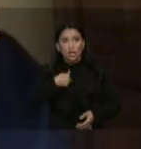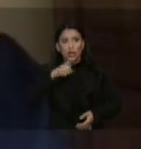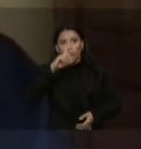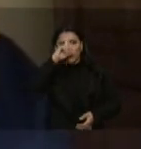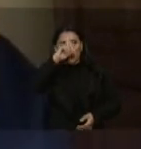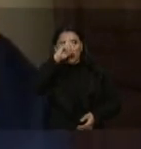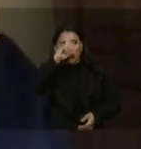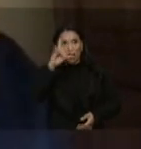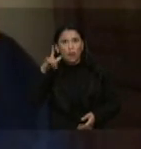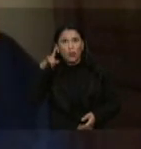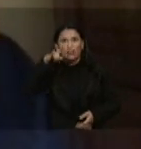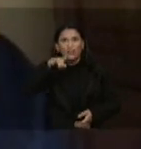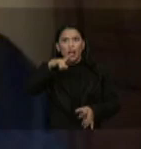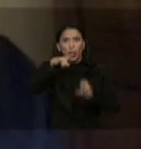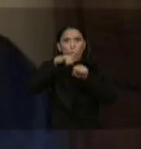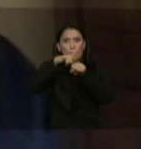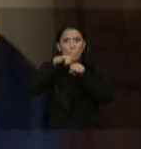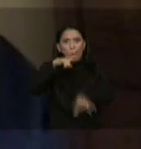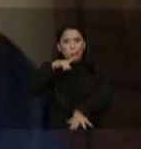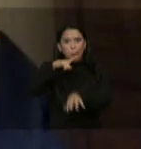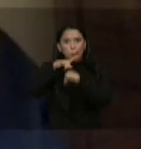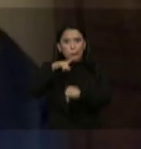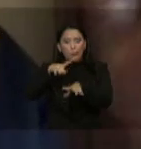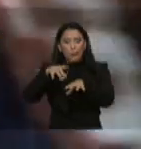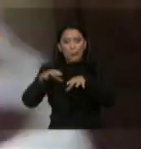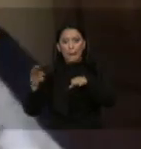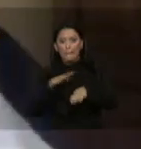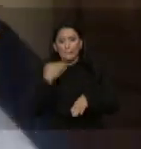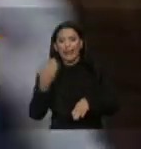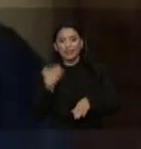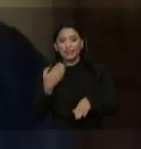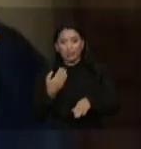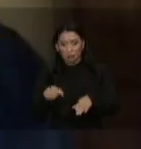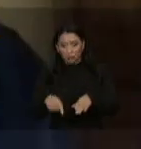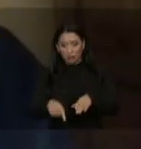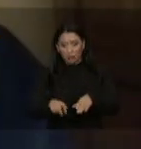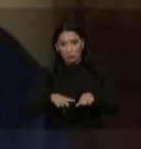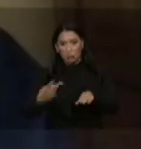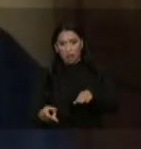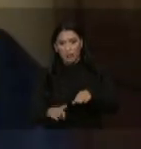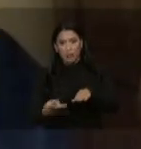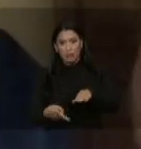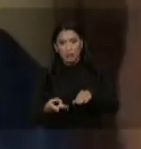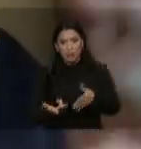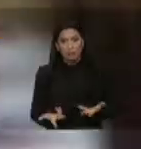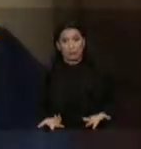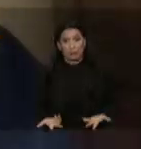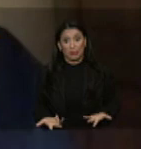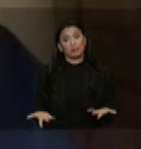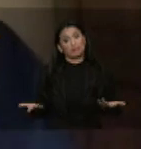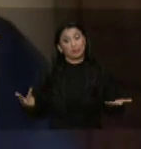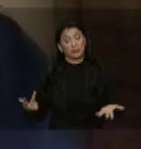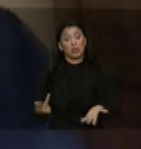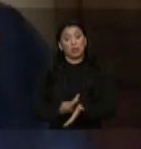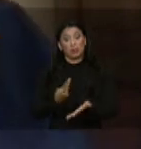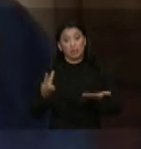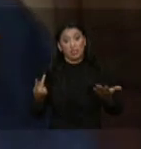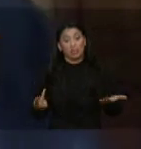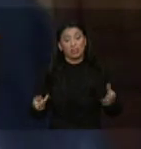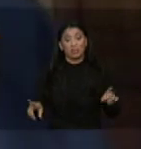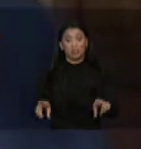bombardear populações civis etc então a questão do espaço aéreo surgiu também quer dizer